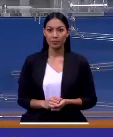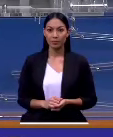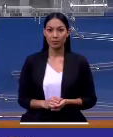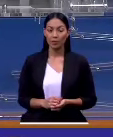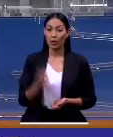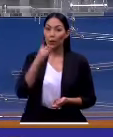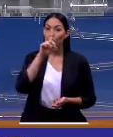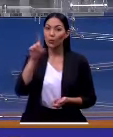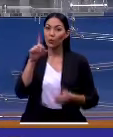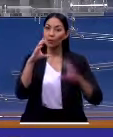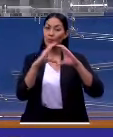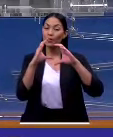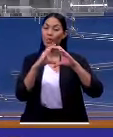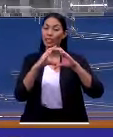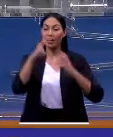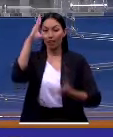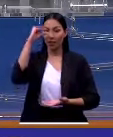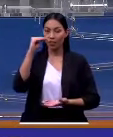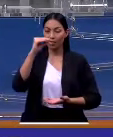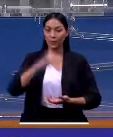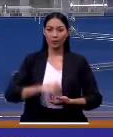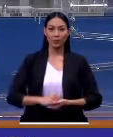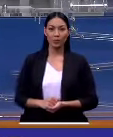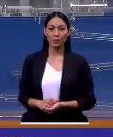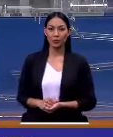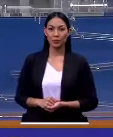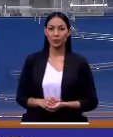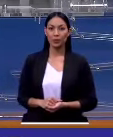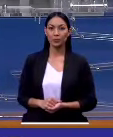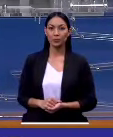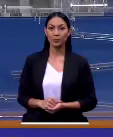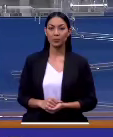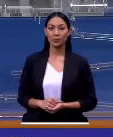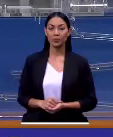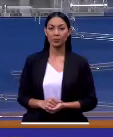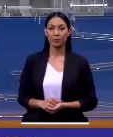Agora sim, a última bola da noite.